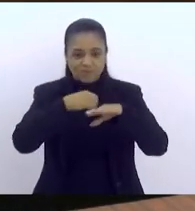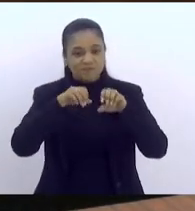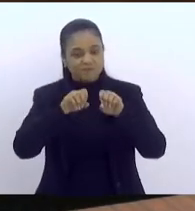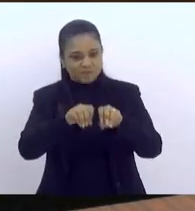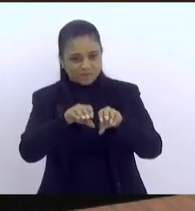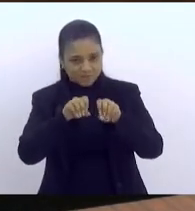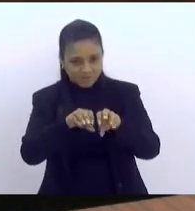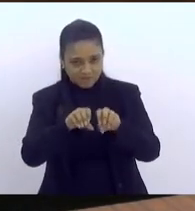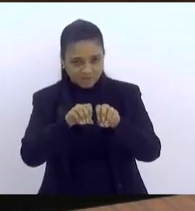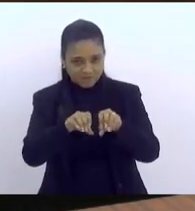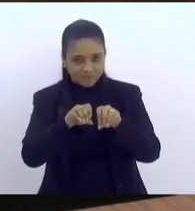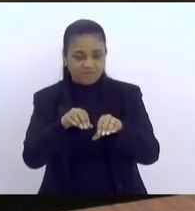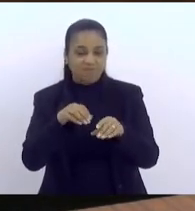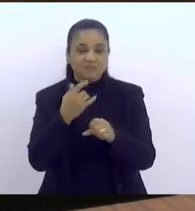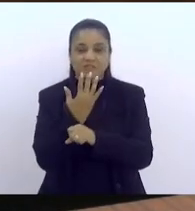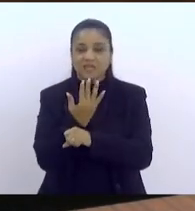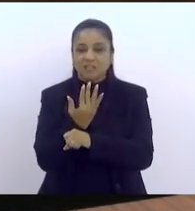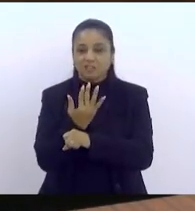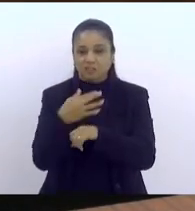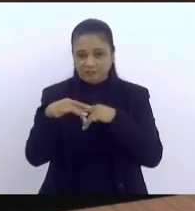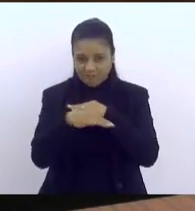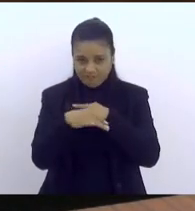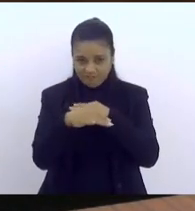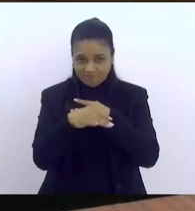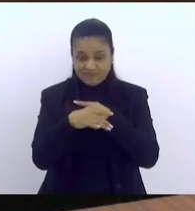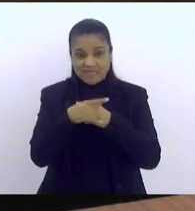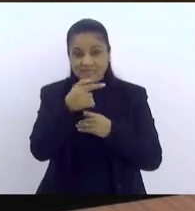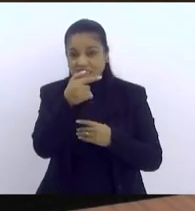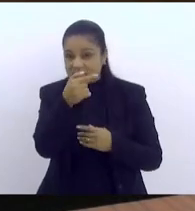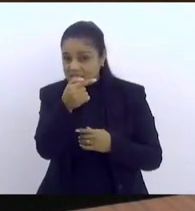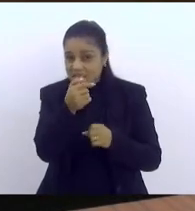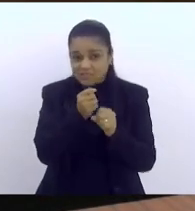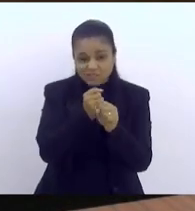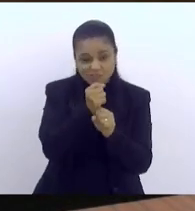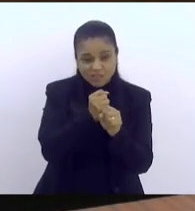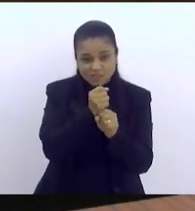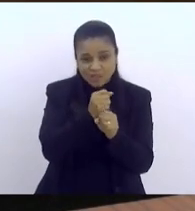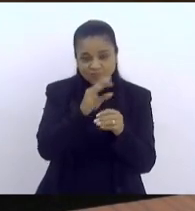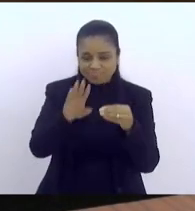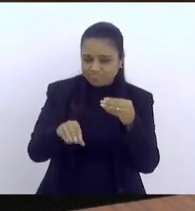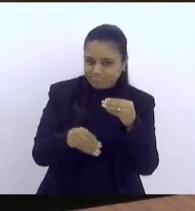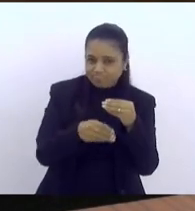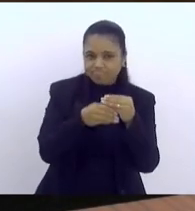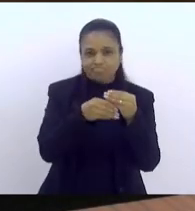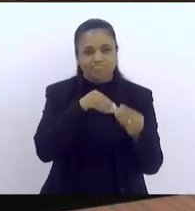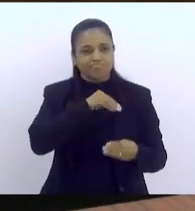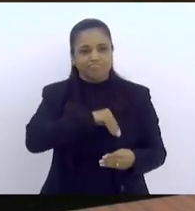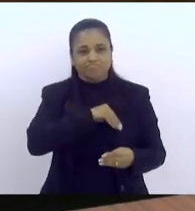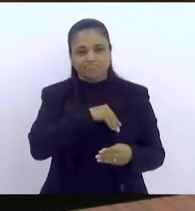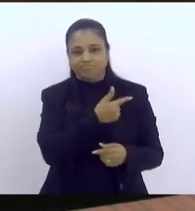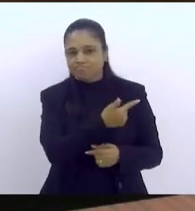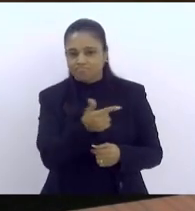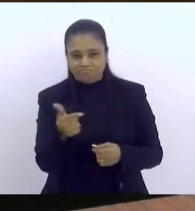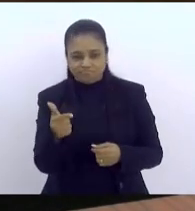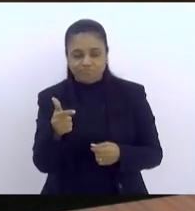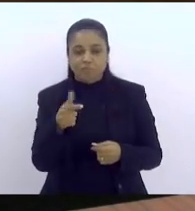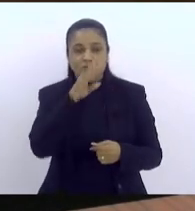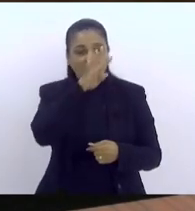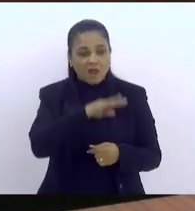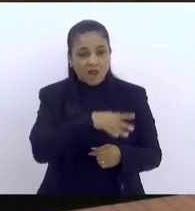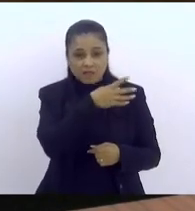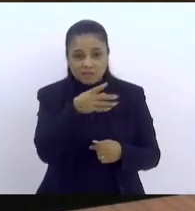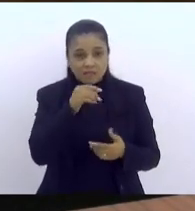educação de Caxias, que estão há 7 anos sem reajuste salarial, estão há 7 anos sem o calendário